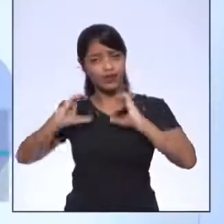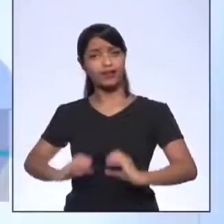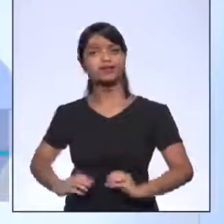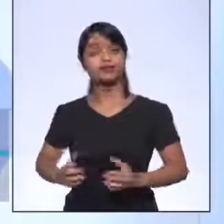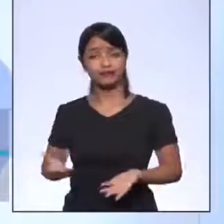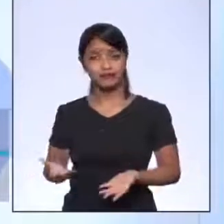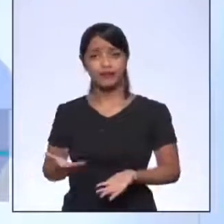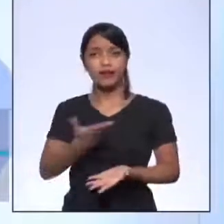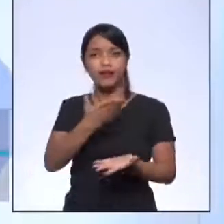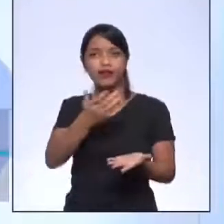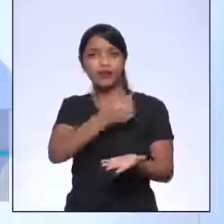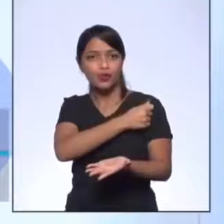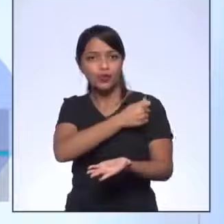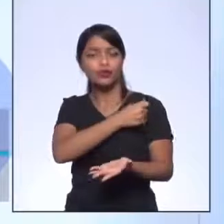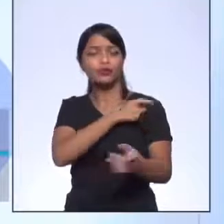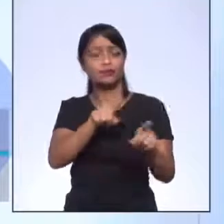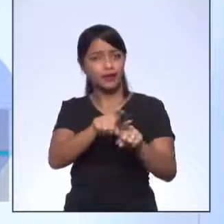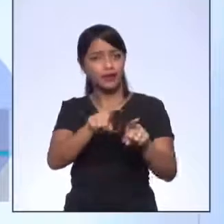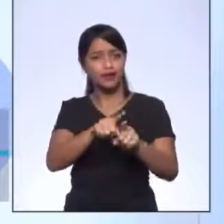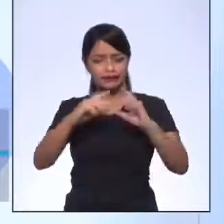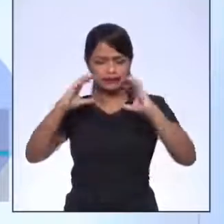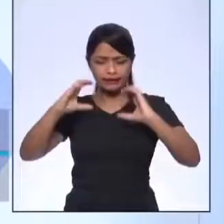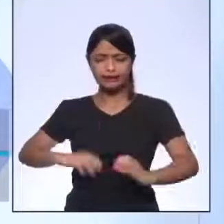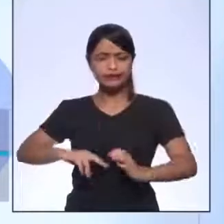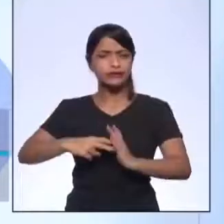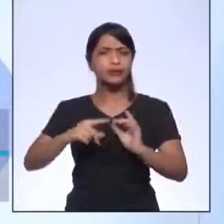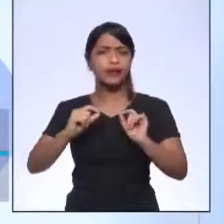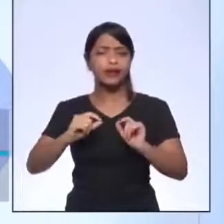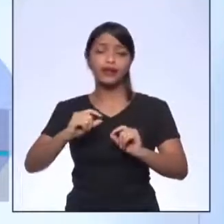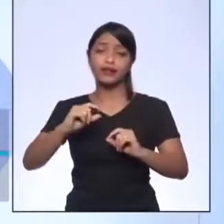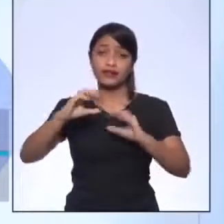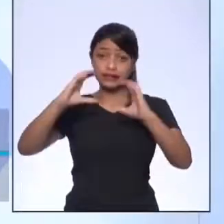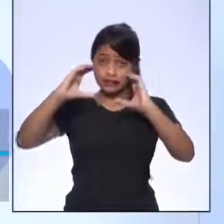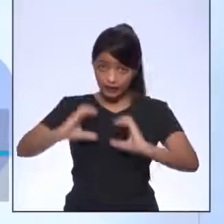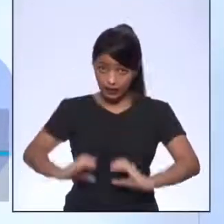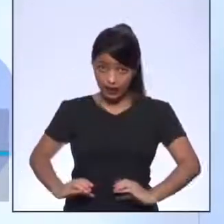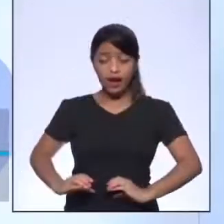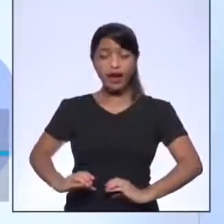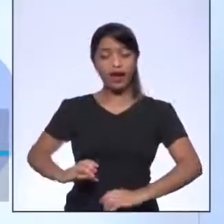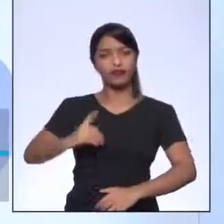que é ser um cidadão atualmente? É ser alguém que possui direitos, possui...